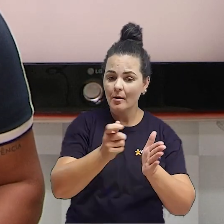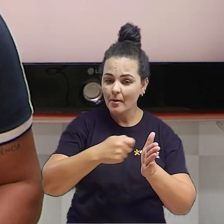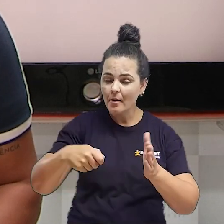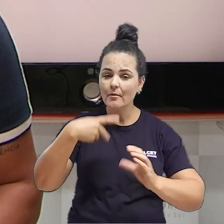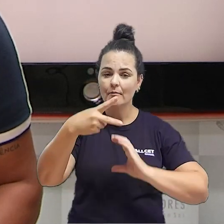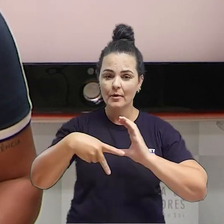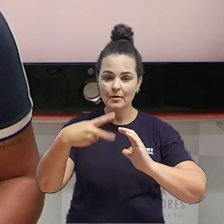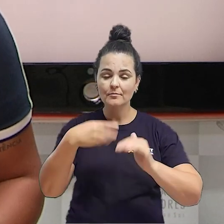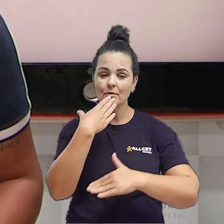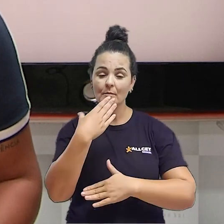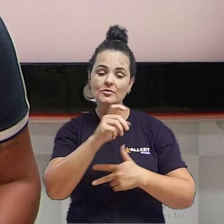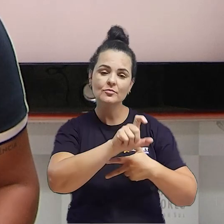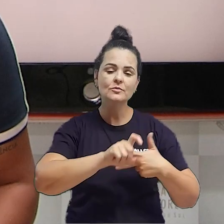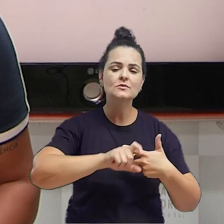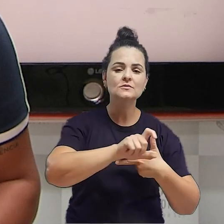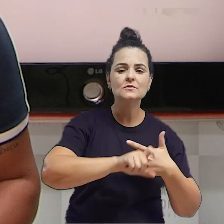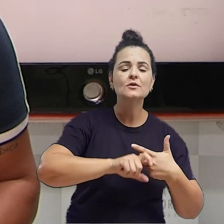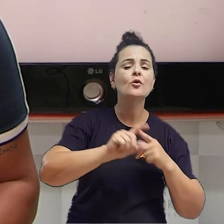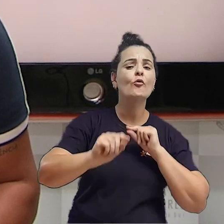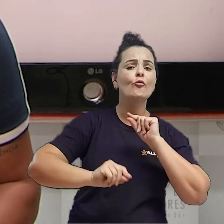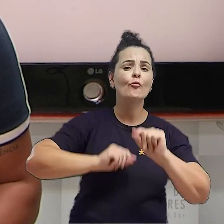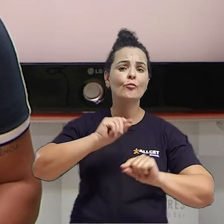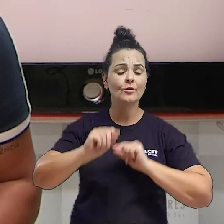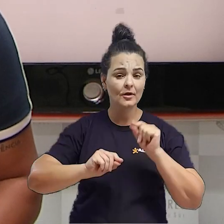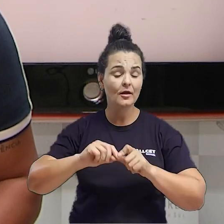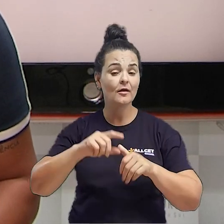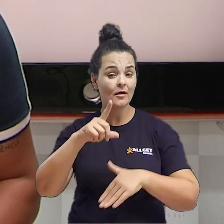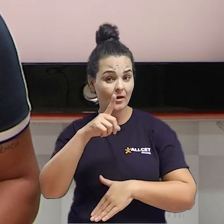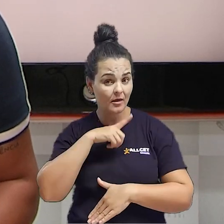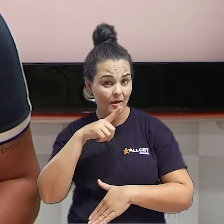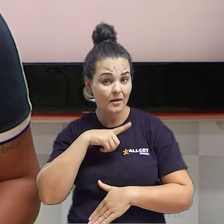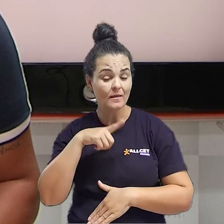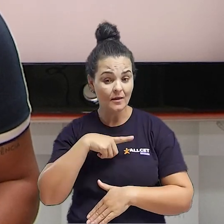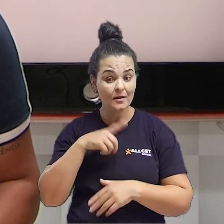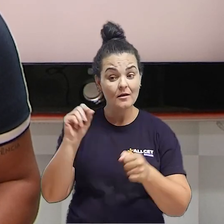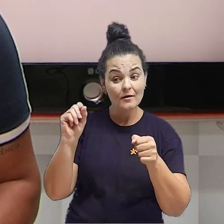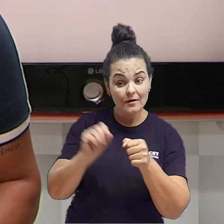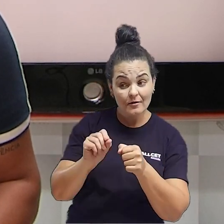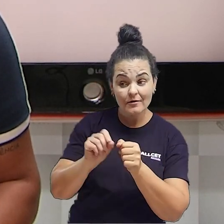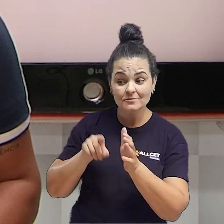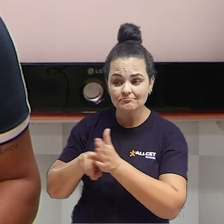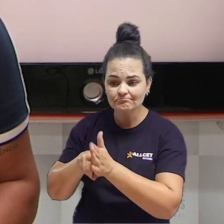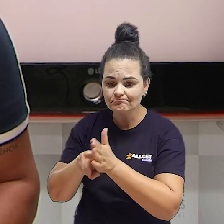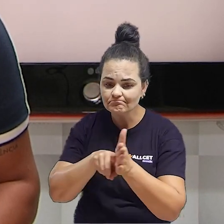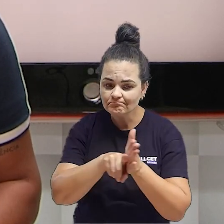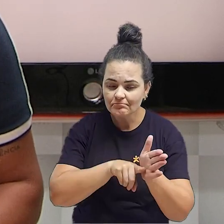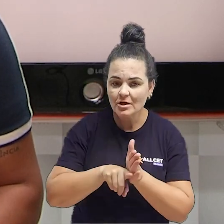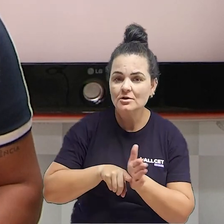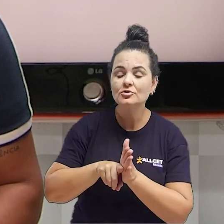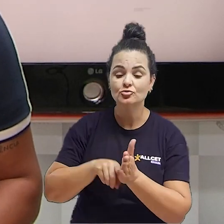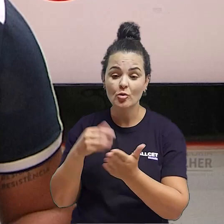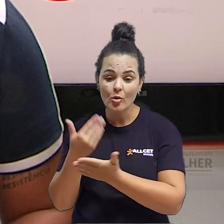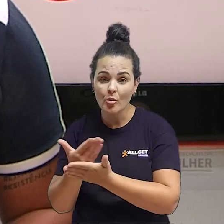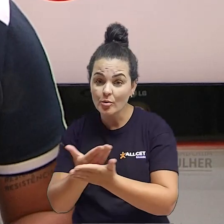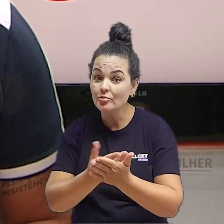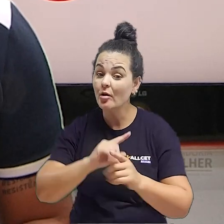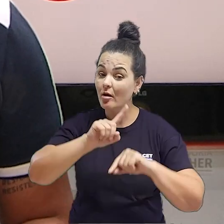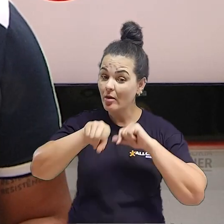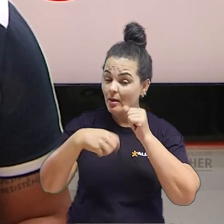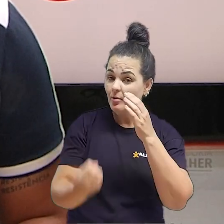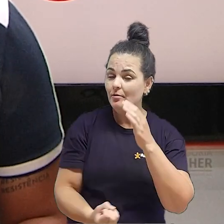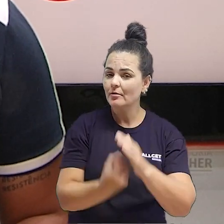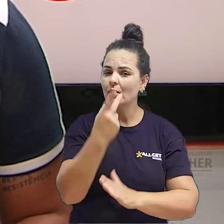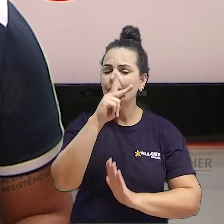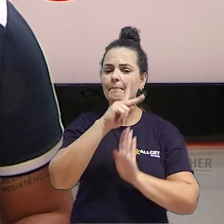Câmara de Vereadores que solicita ao executivo Municipal a tomada de providências para a realização de estudos e